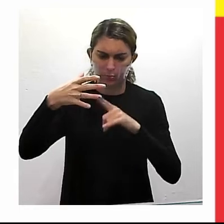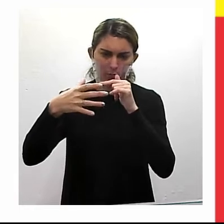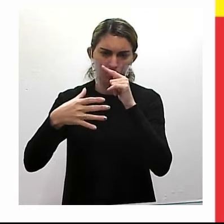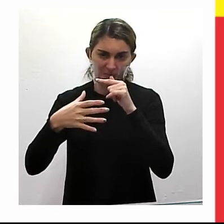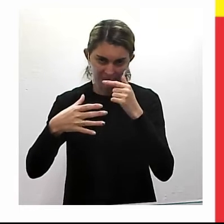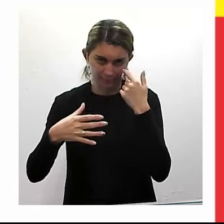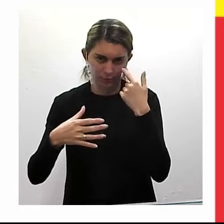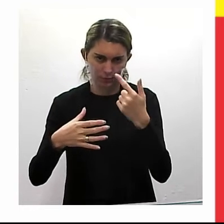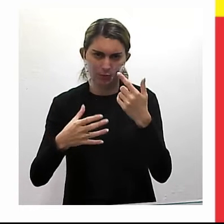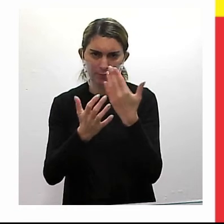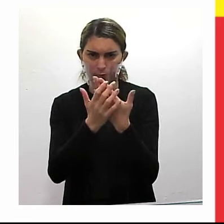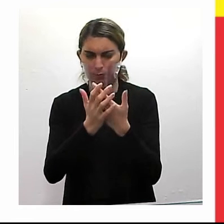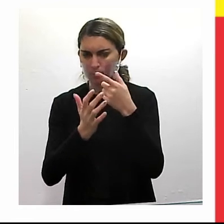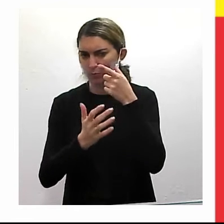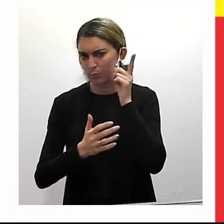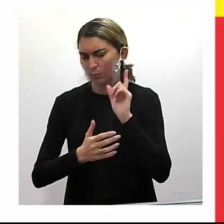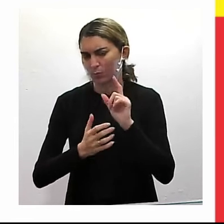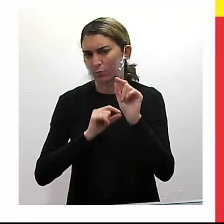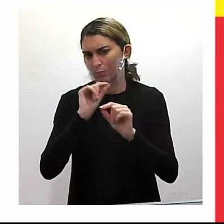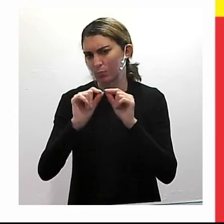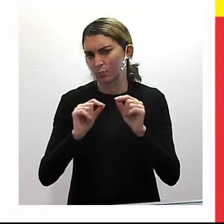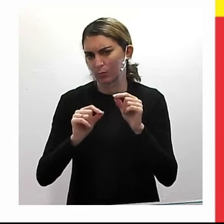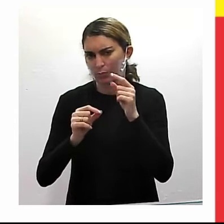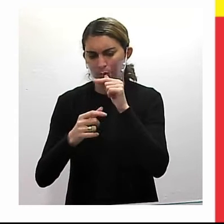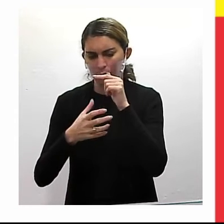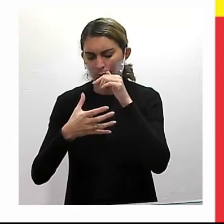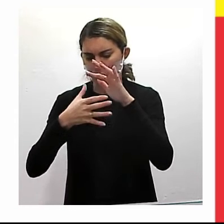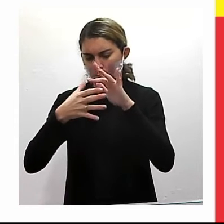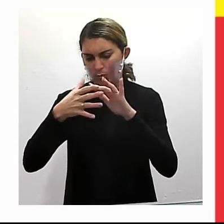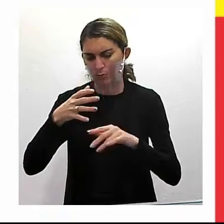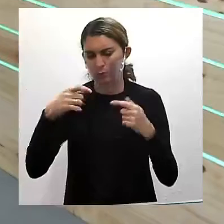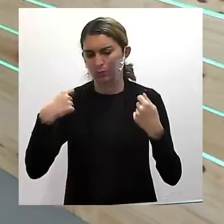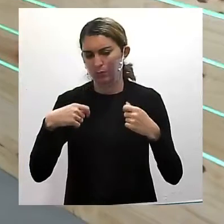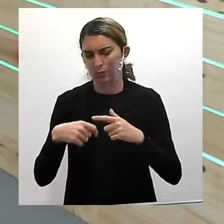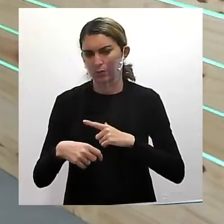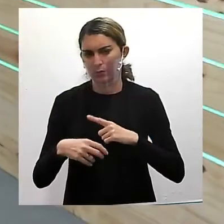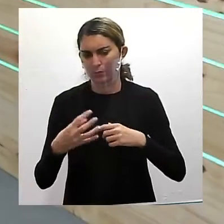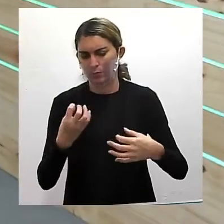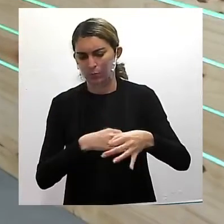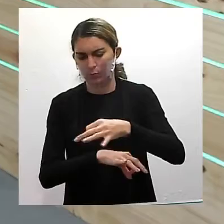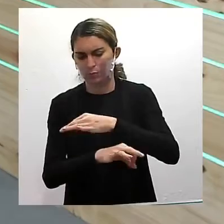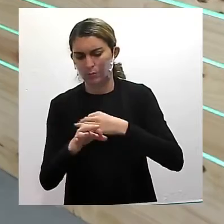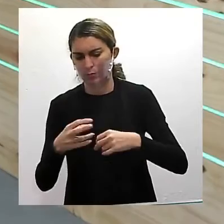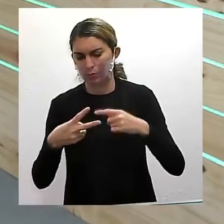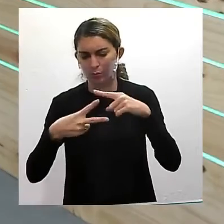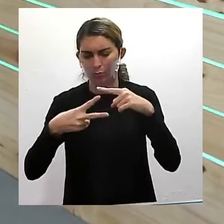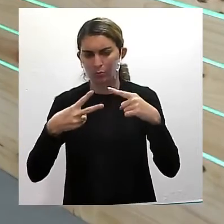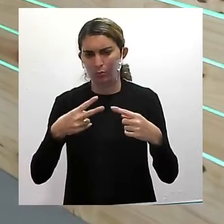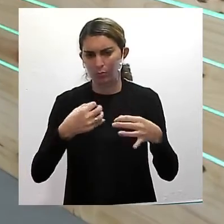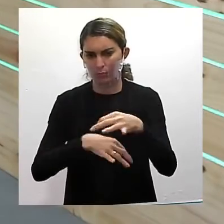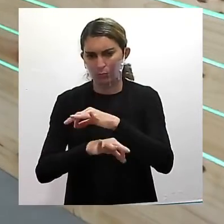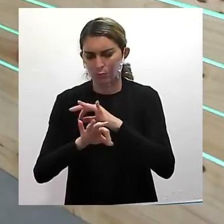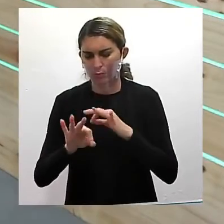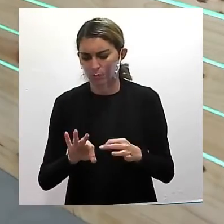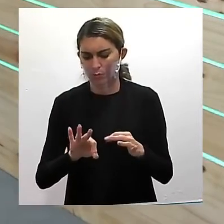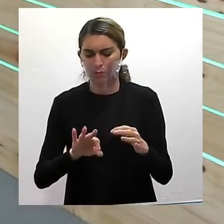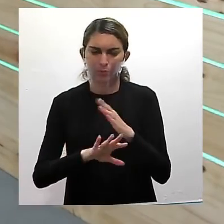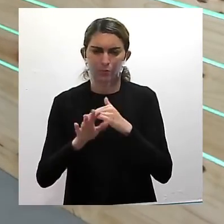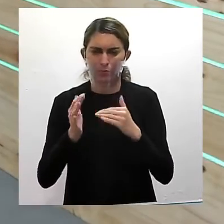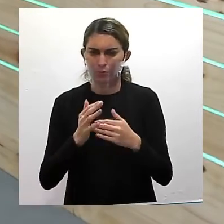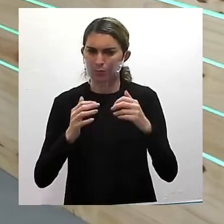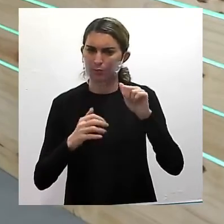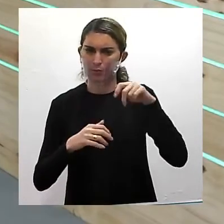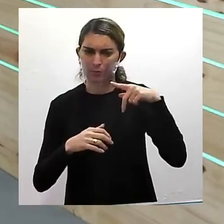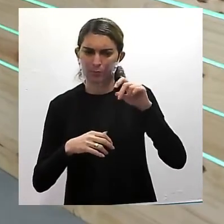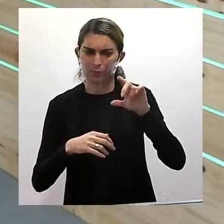gente viu na aula de ontem que para ser solúvel, a gente tem que ter uma molécula, 2 moléculas tem que ser, ou elas são todas apolares,